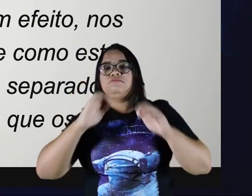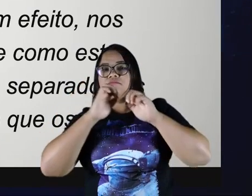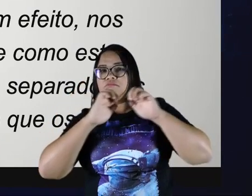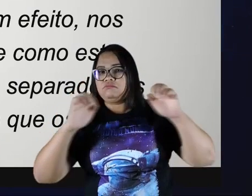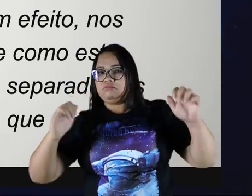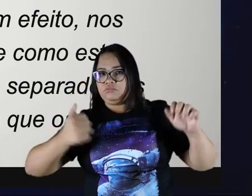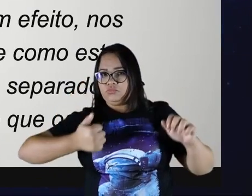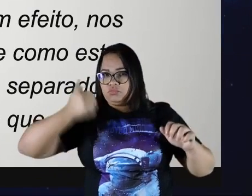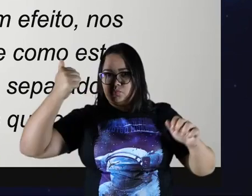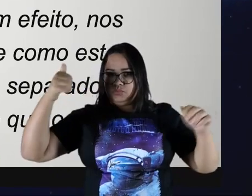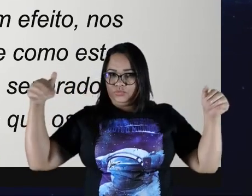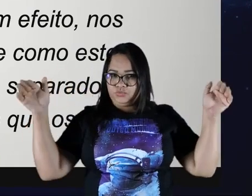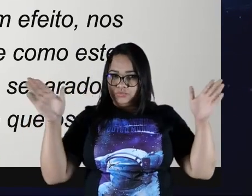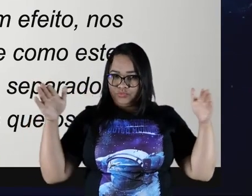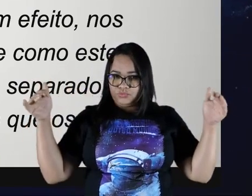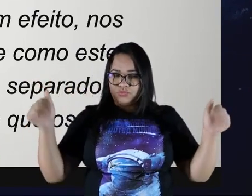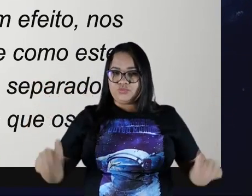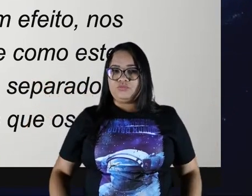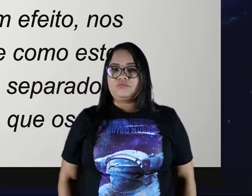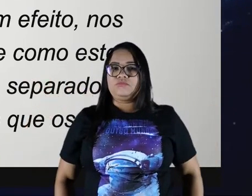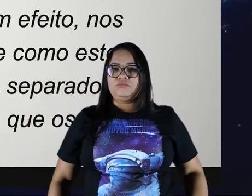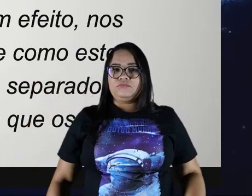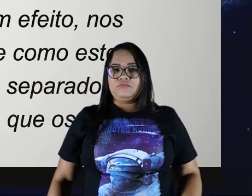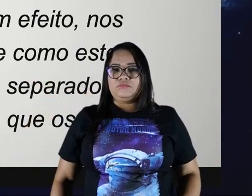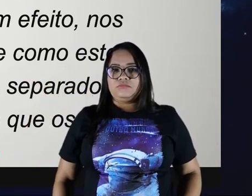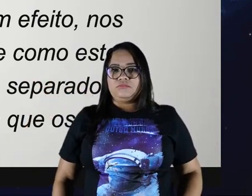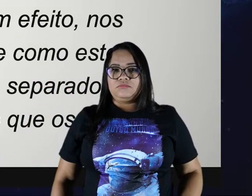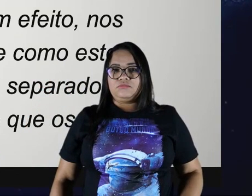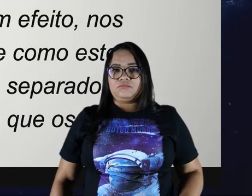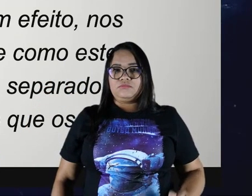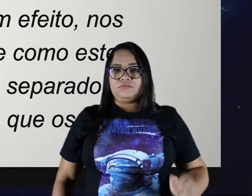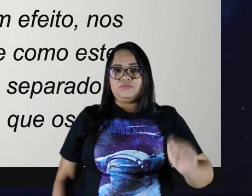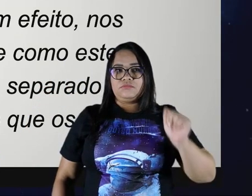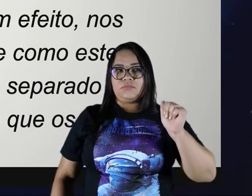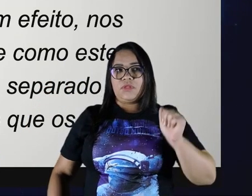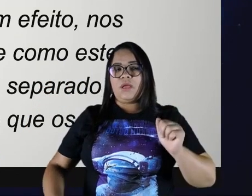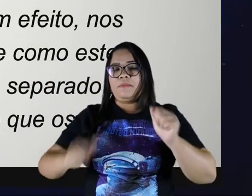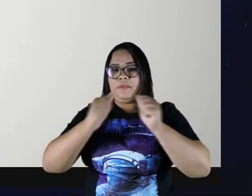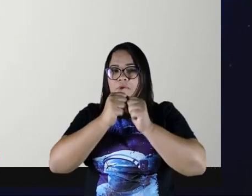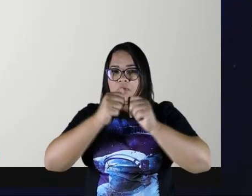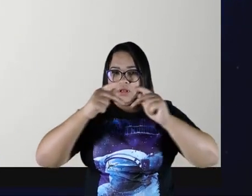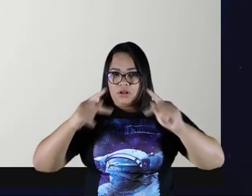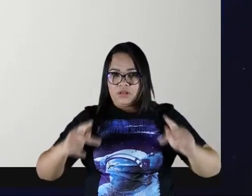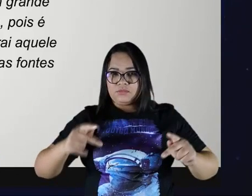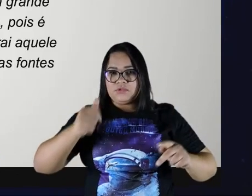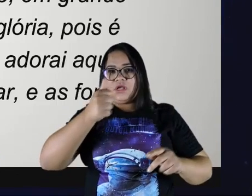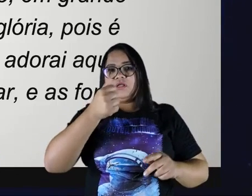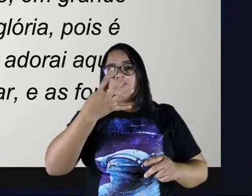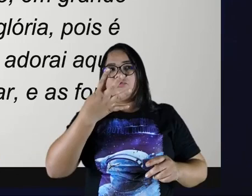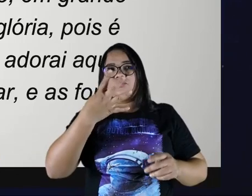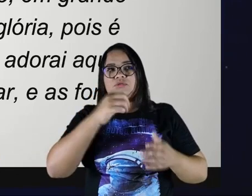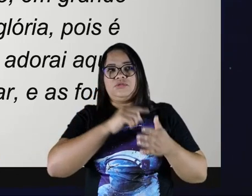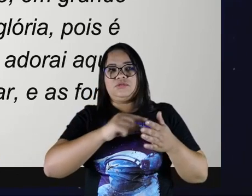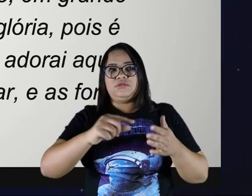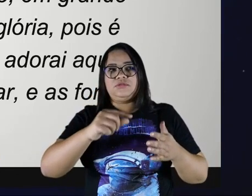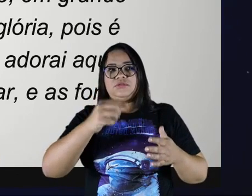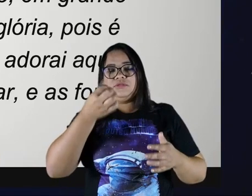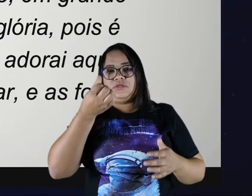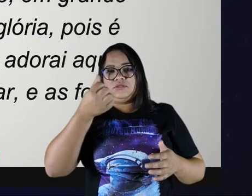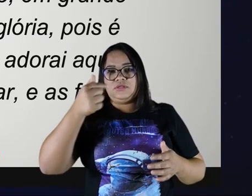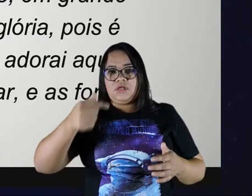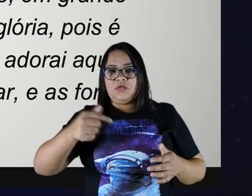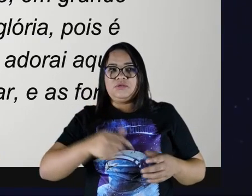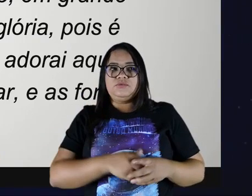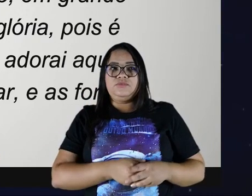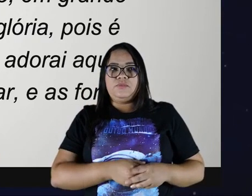diz: vi outro anjo, o próximo por favor, Apocalipse 14, 6 e 7, vi outro anjo